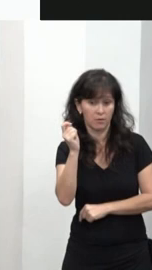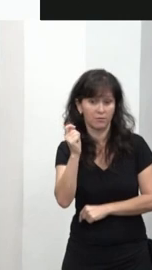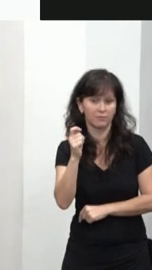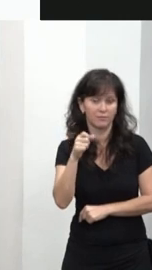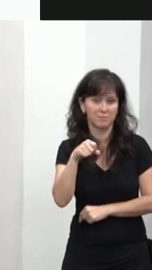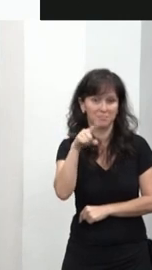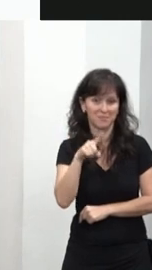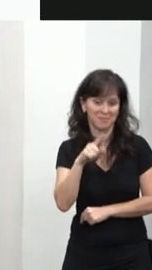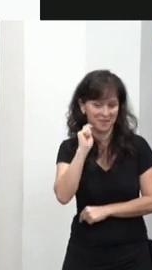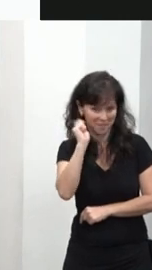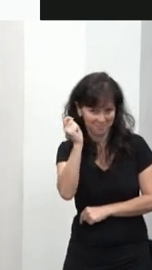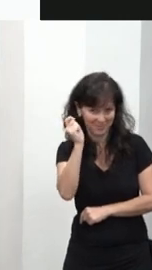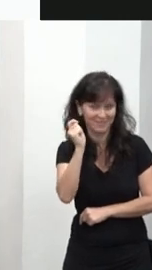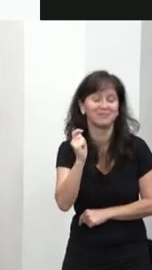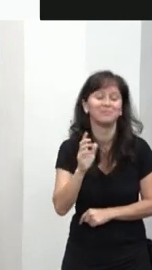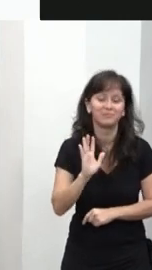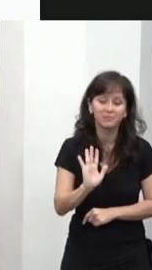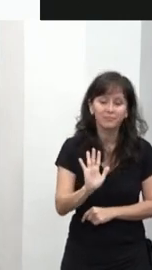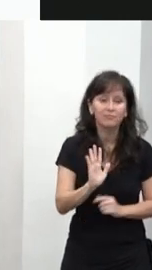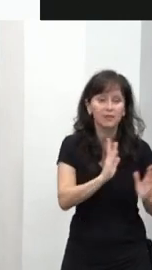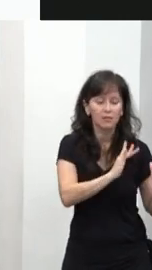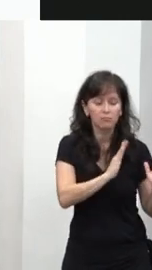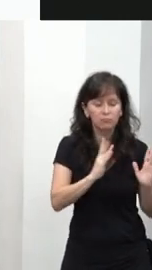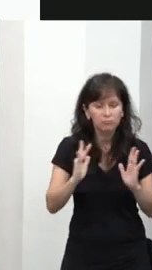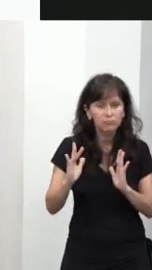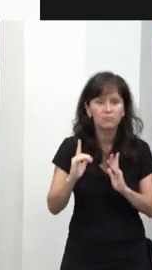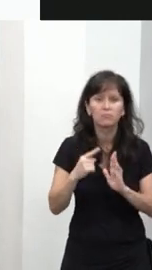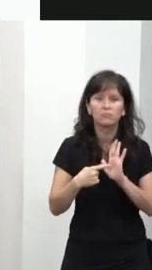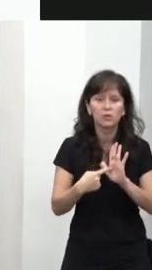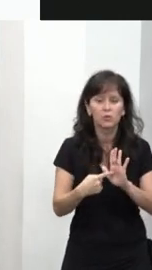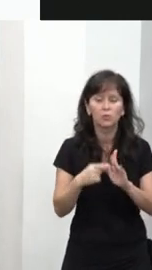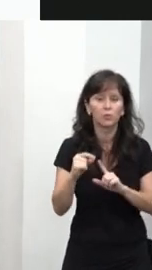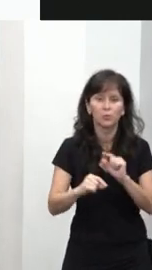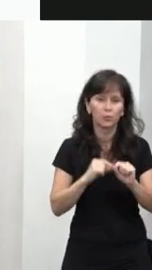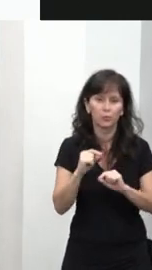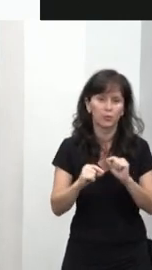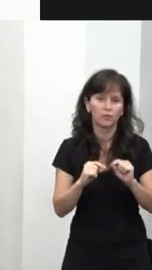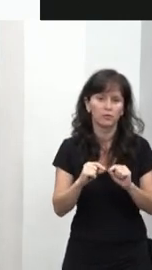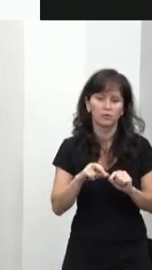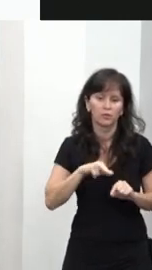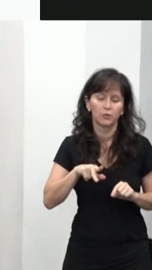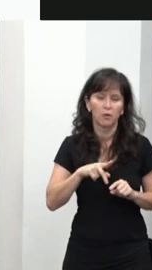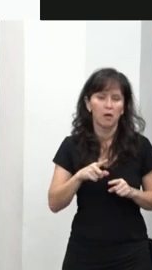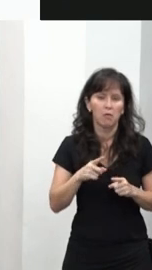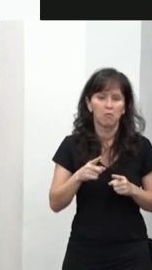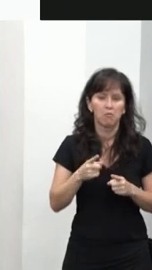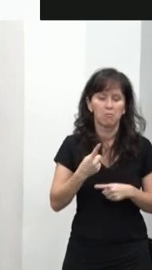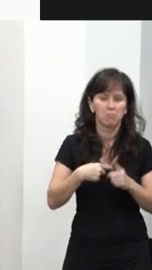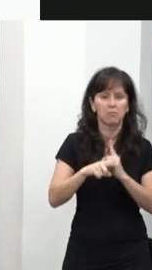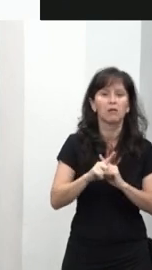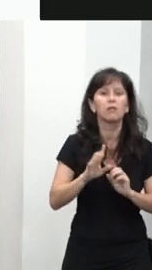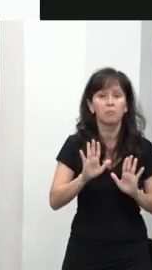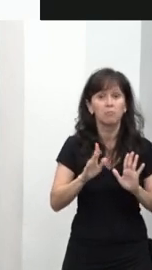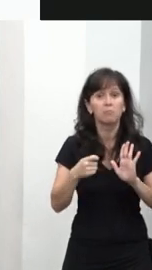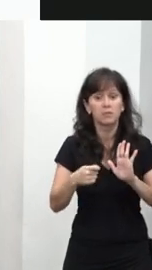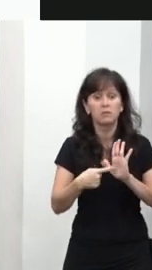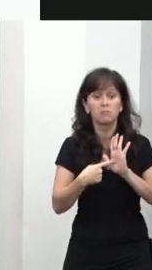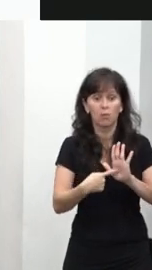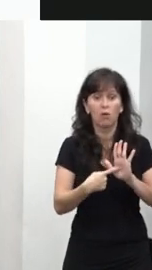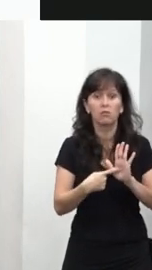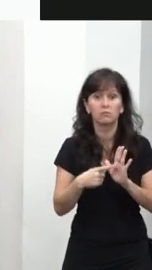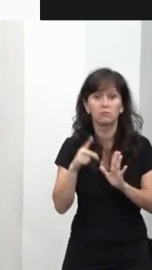dia primeiro de abril então nessa perspectiva de não é nenhum tipo de revanchismo Mas é ao mesmo tempo a gente deixar muito registrado